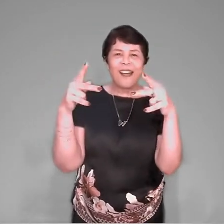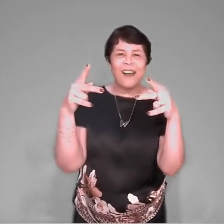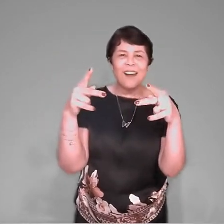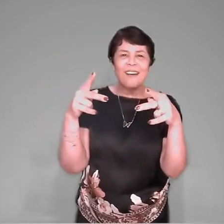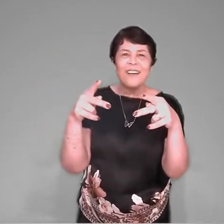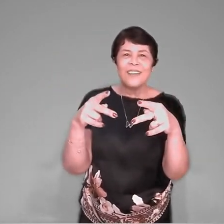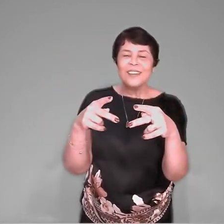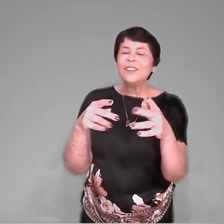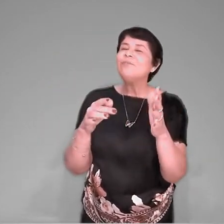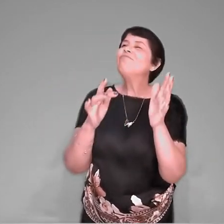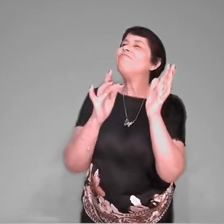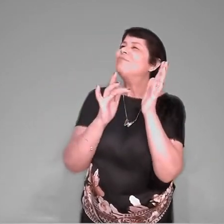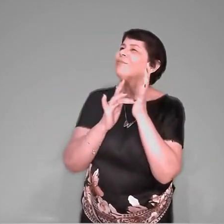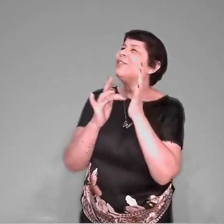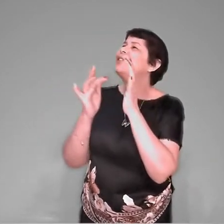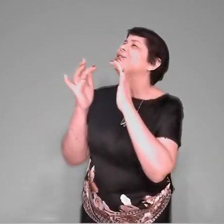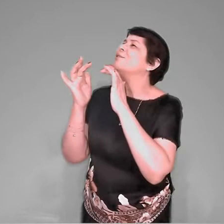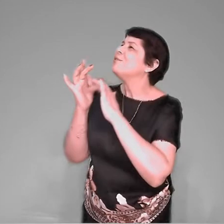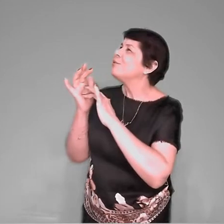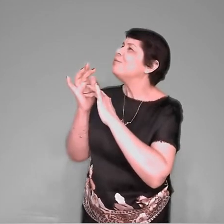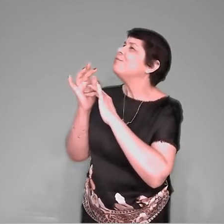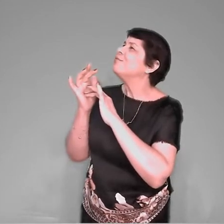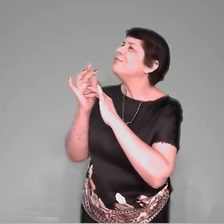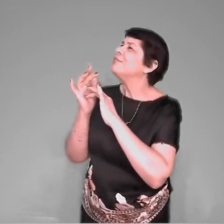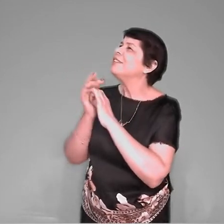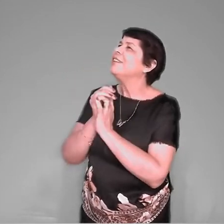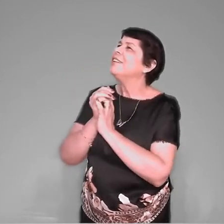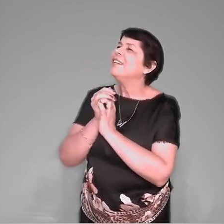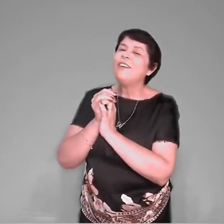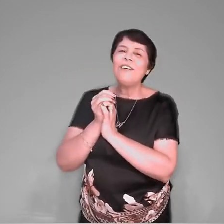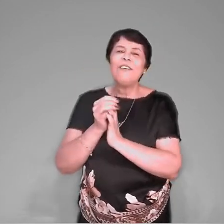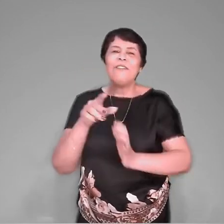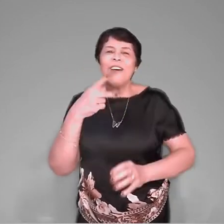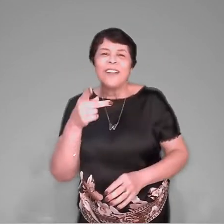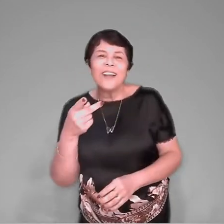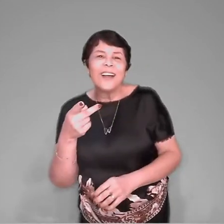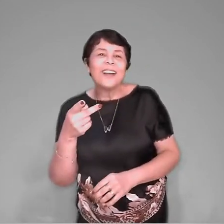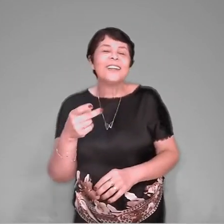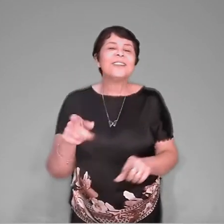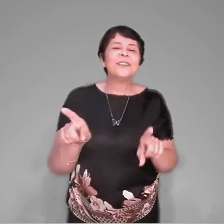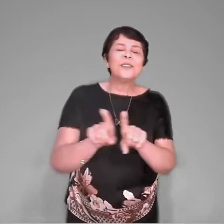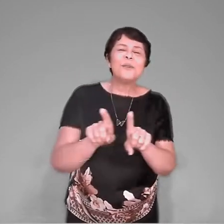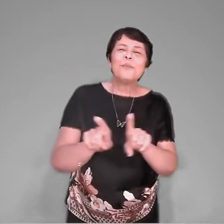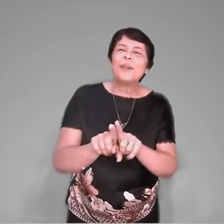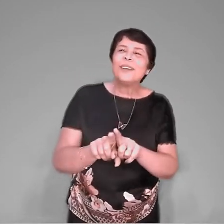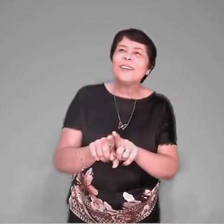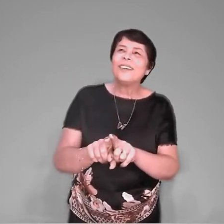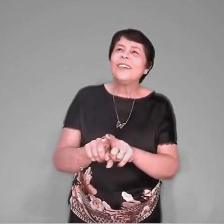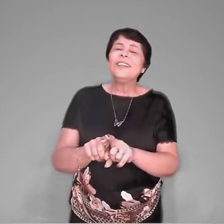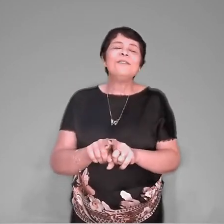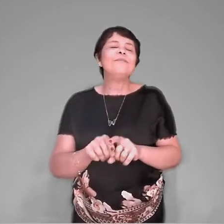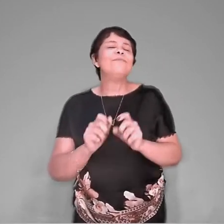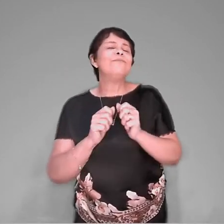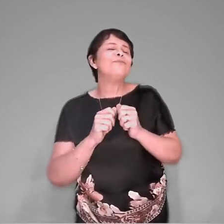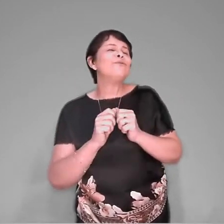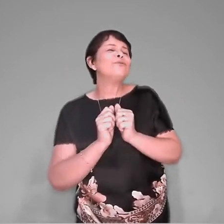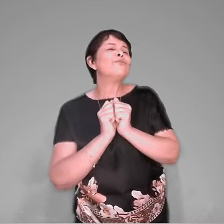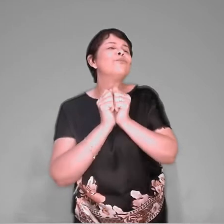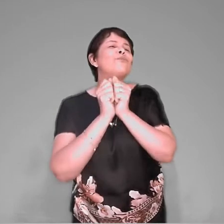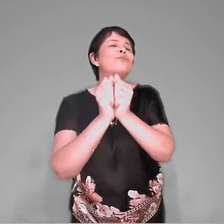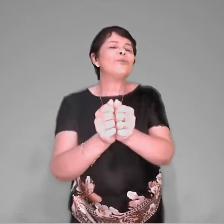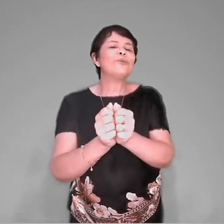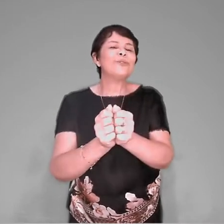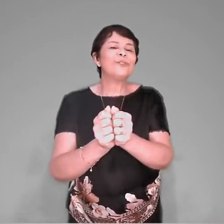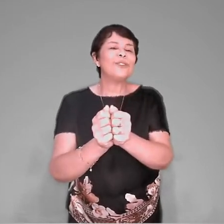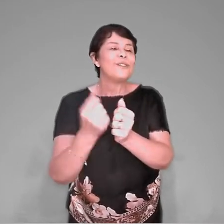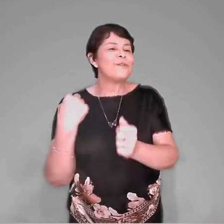ele, o testamento, que é a Bíblia, e ele mesmo reparte as riquezas do testamento conosco. E quem